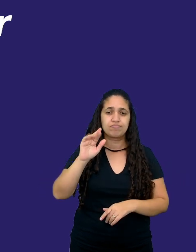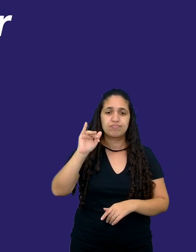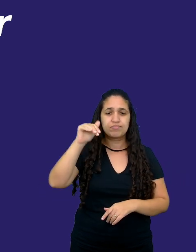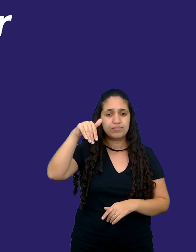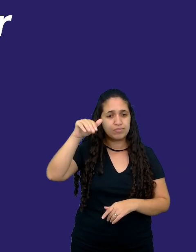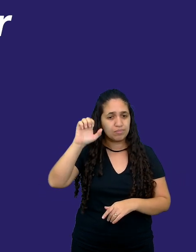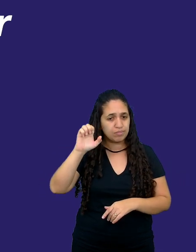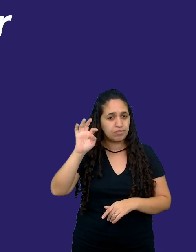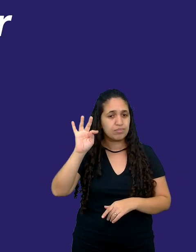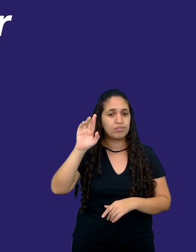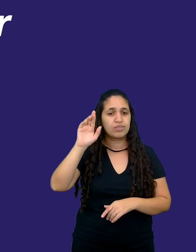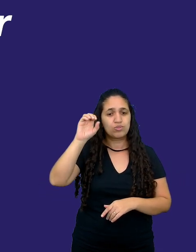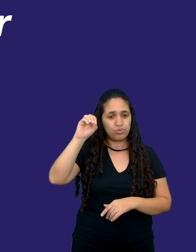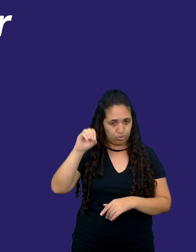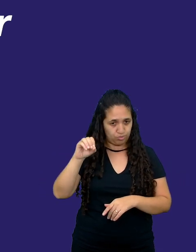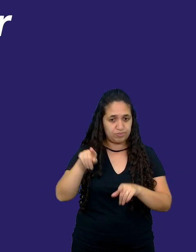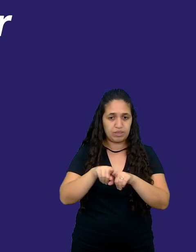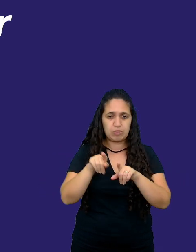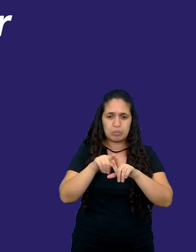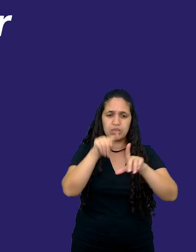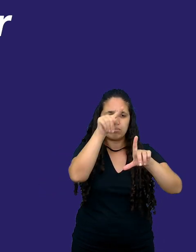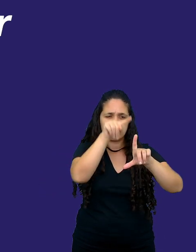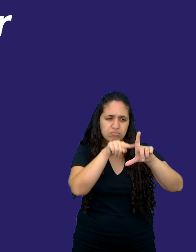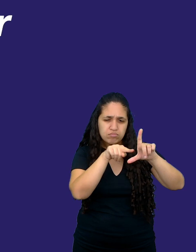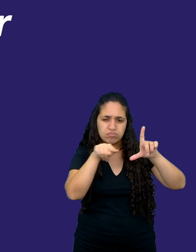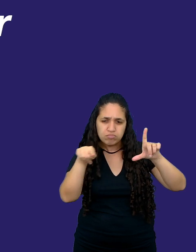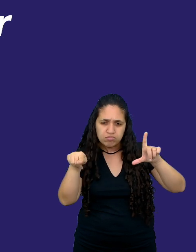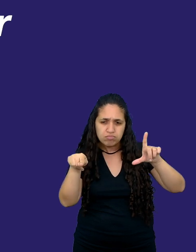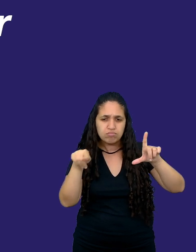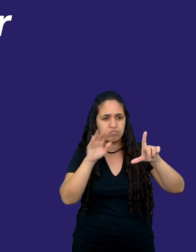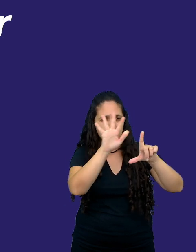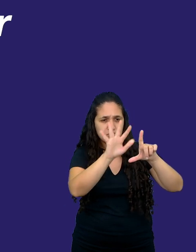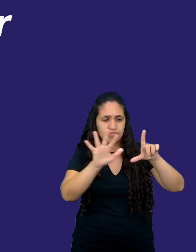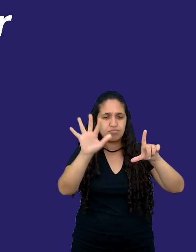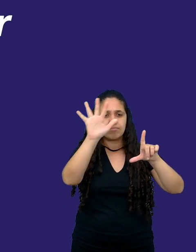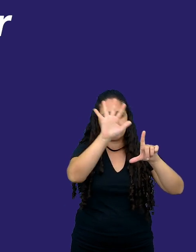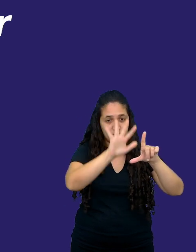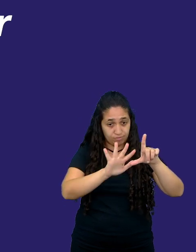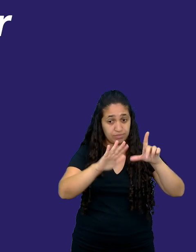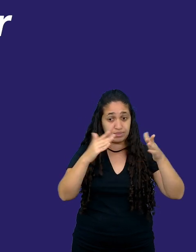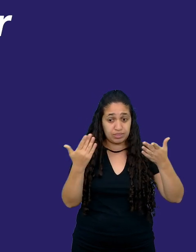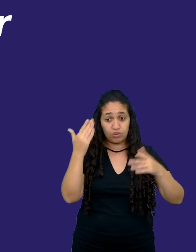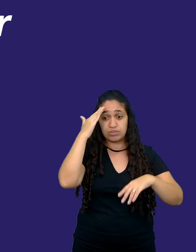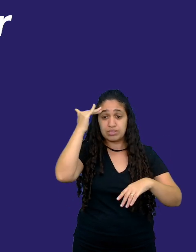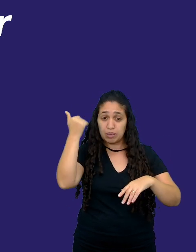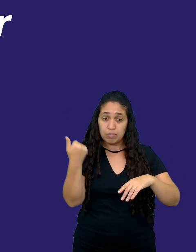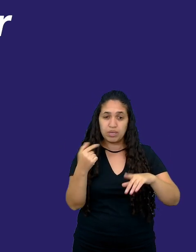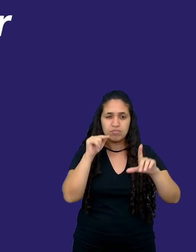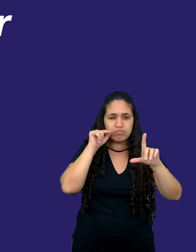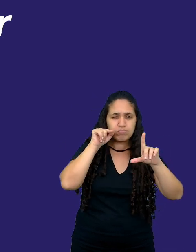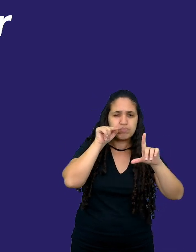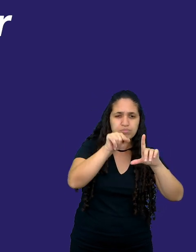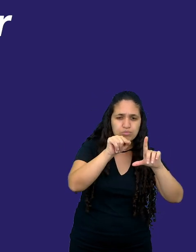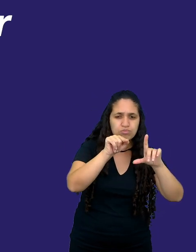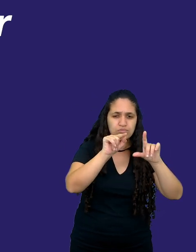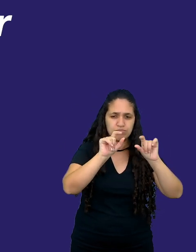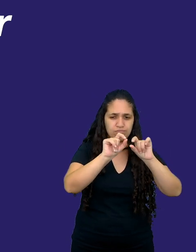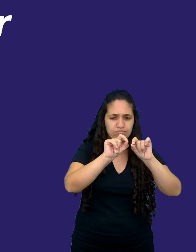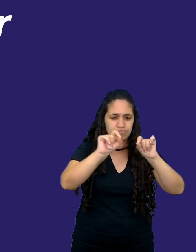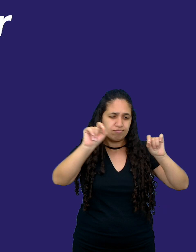também no plano cartesiano. Para isso, a gente precisa saber ponto médio e precisa